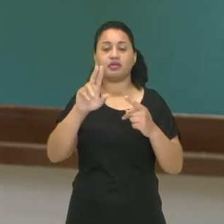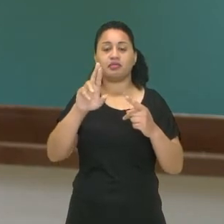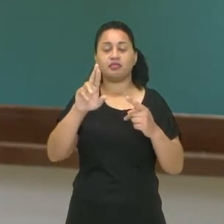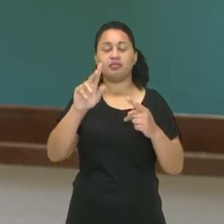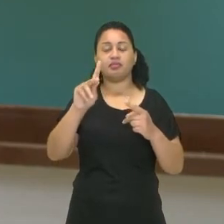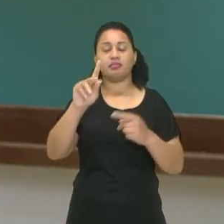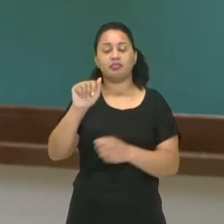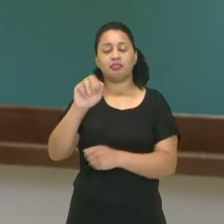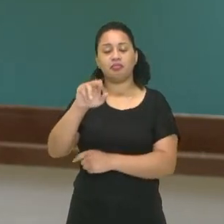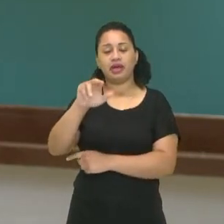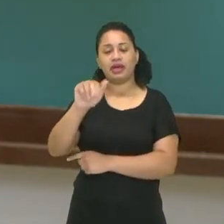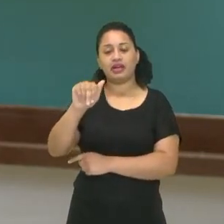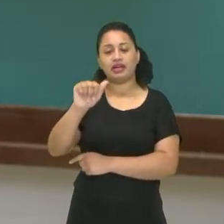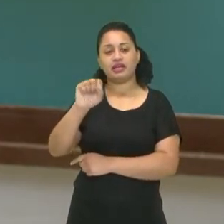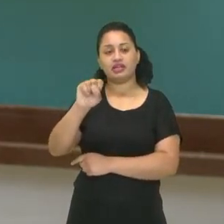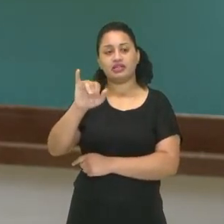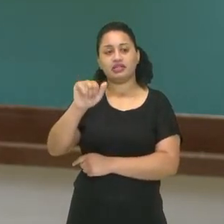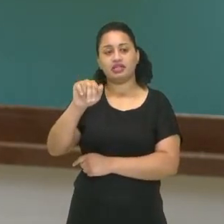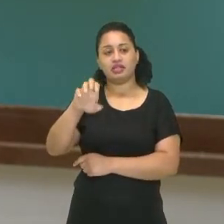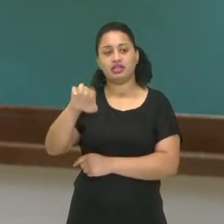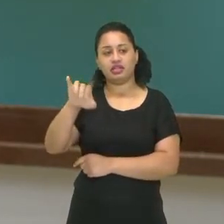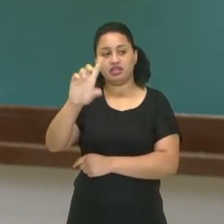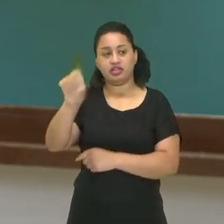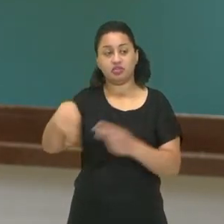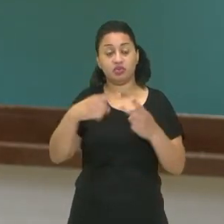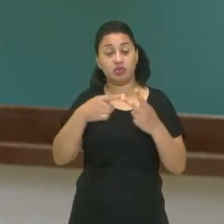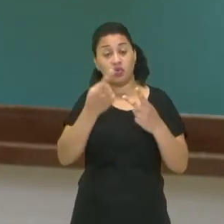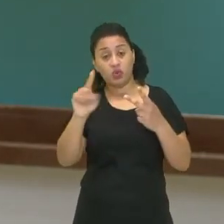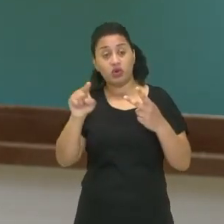simbolismo. Seu primeiro livro foi